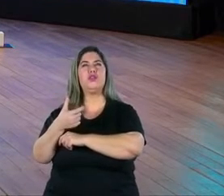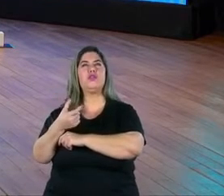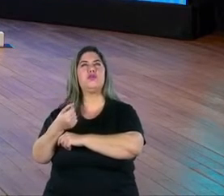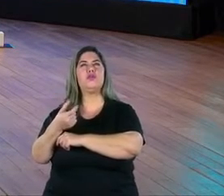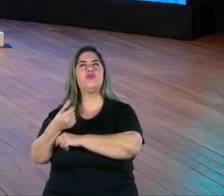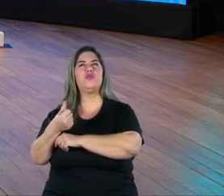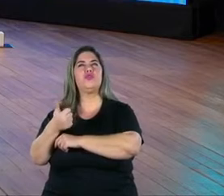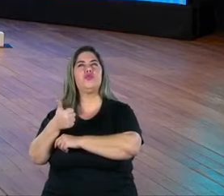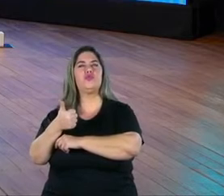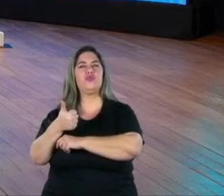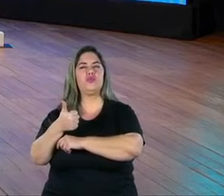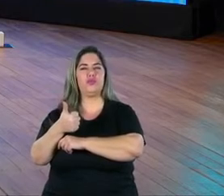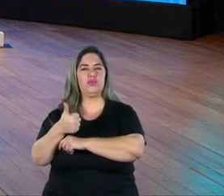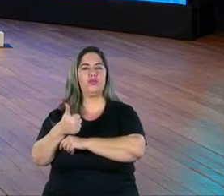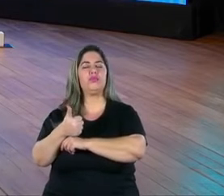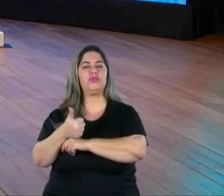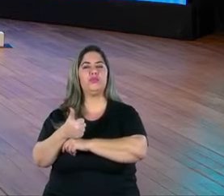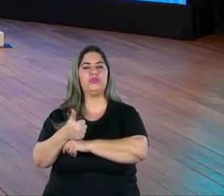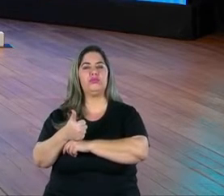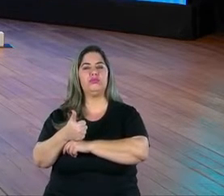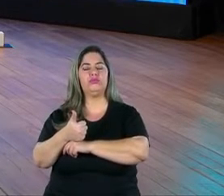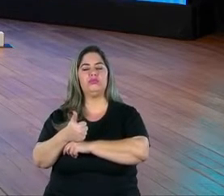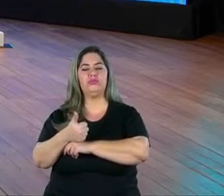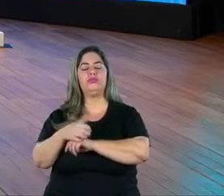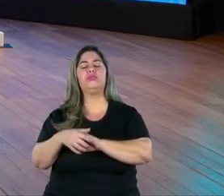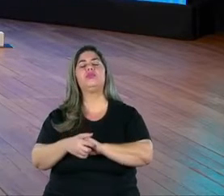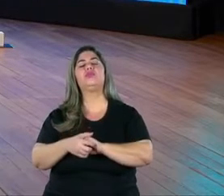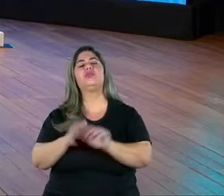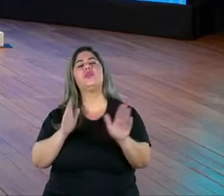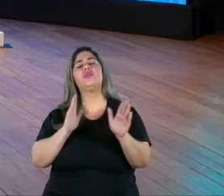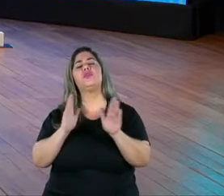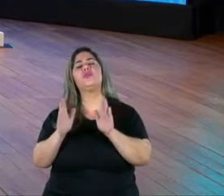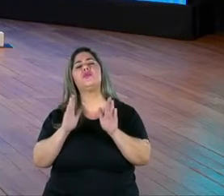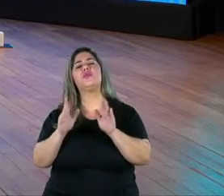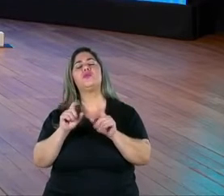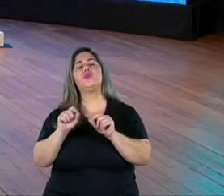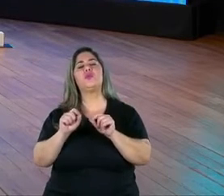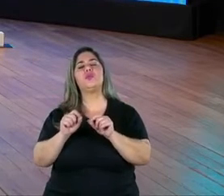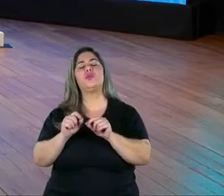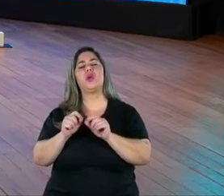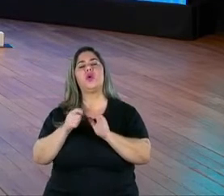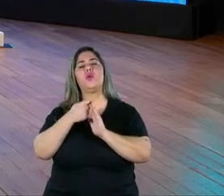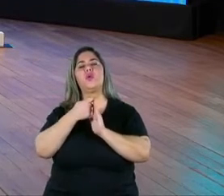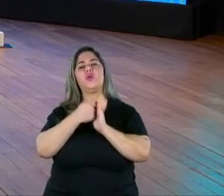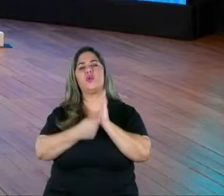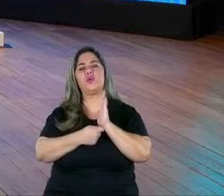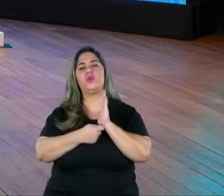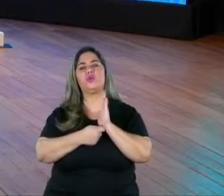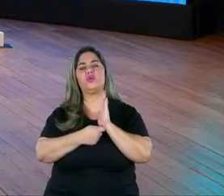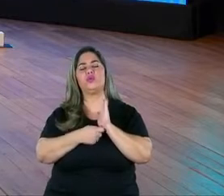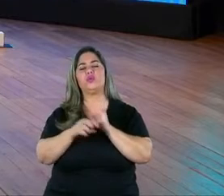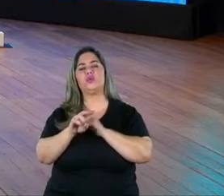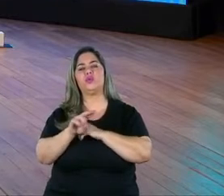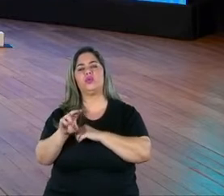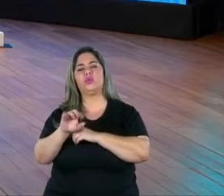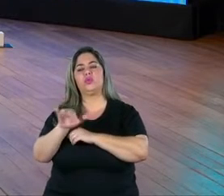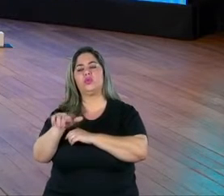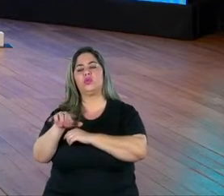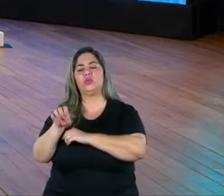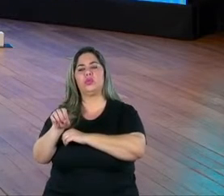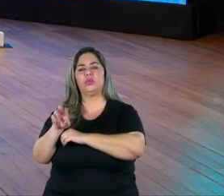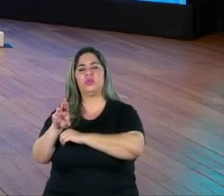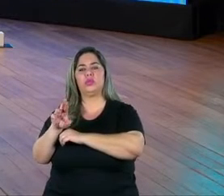2021. E eu recorri, na ocasião, a um grande escritor latino-americano chamado Jorge Luiz Borges,